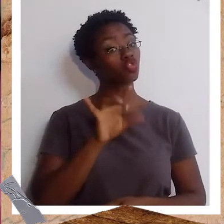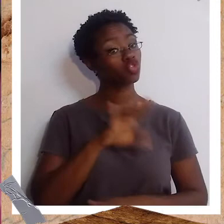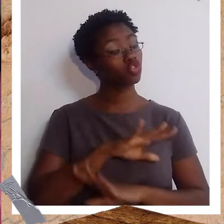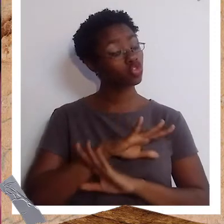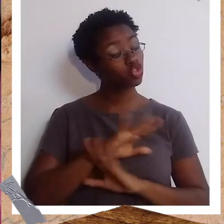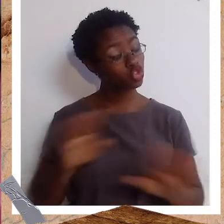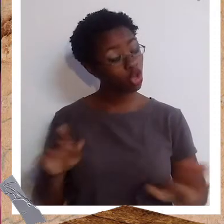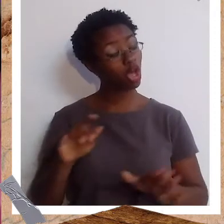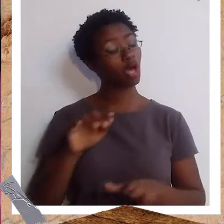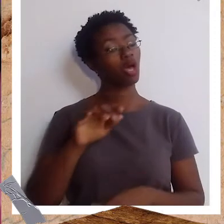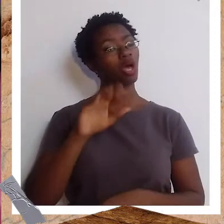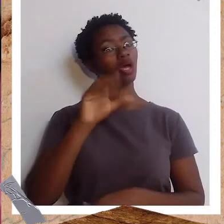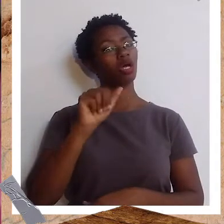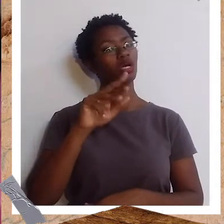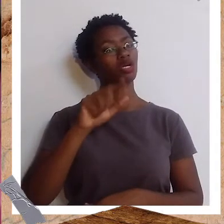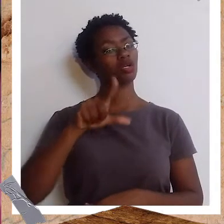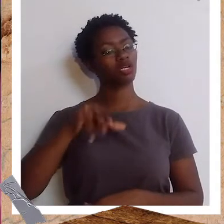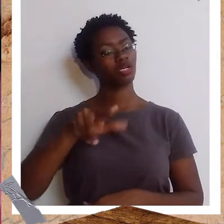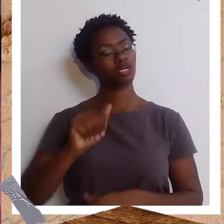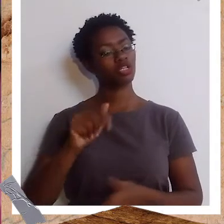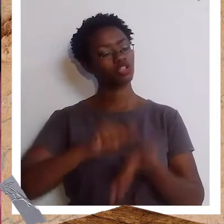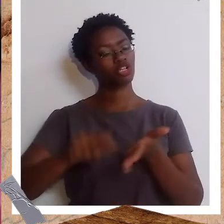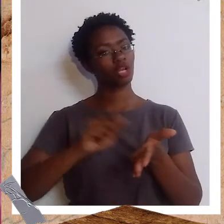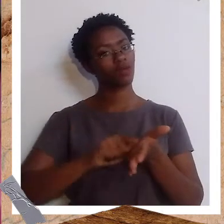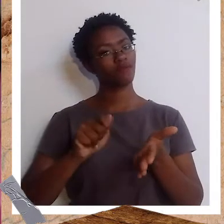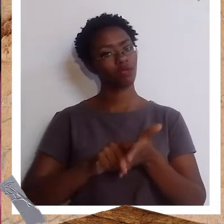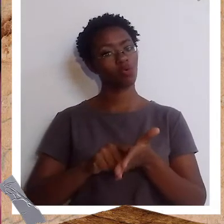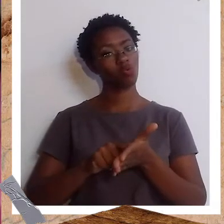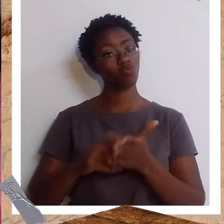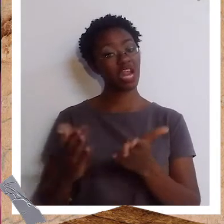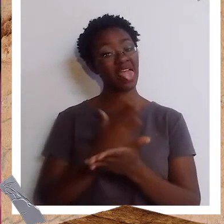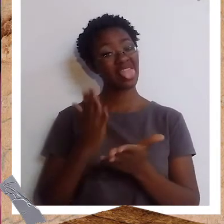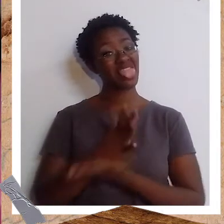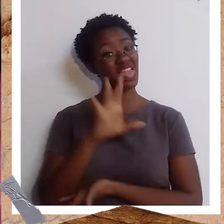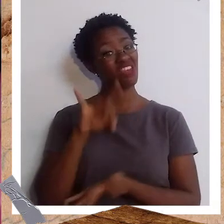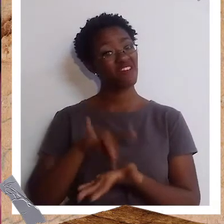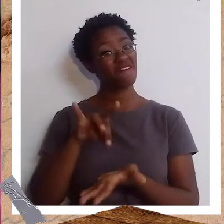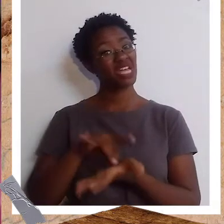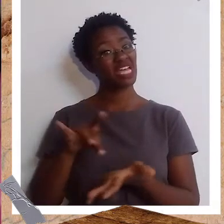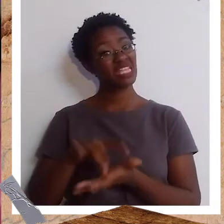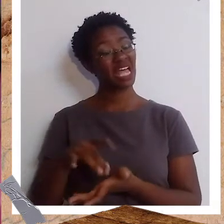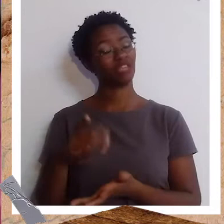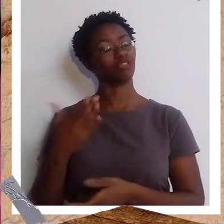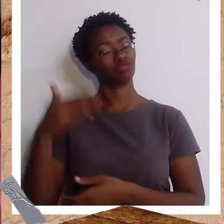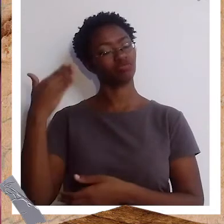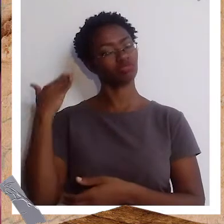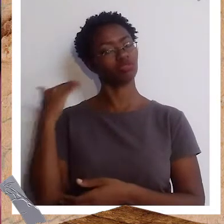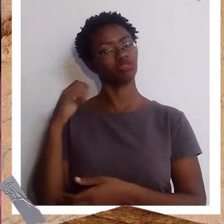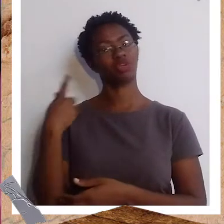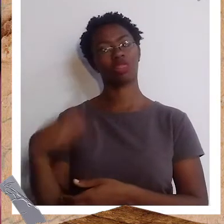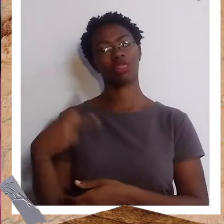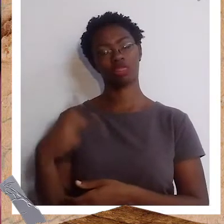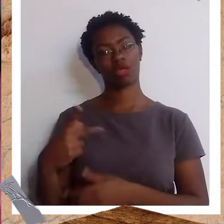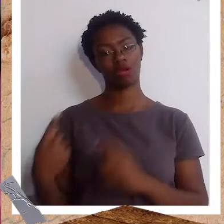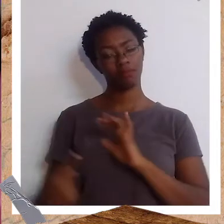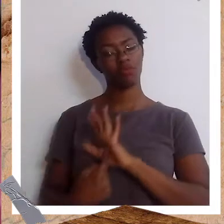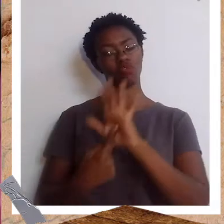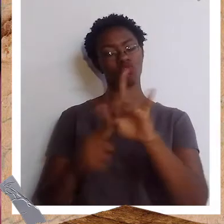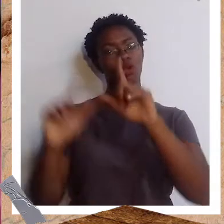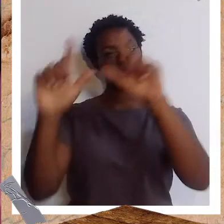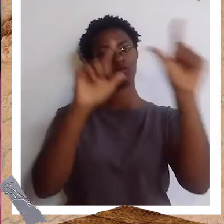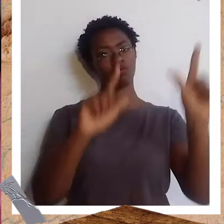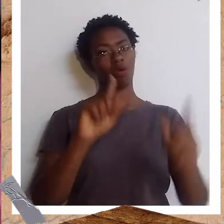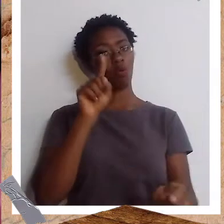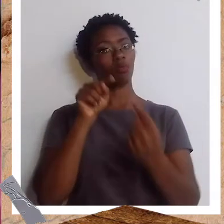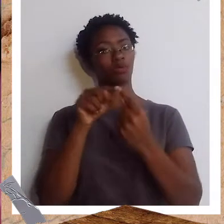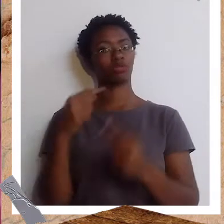que está lá nos textos, nos cadernos originais dos manuscritos para a exposição. Esse é o nosso objetivo, então,